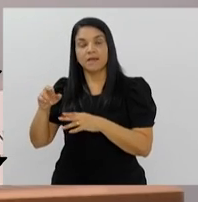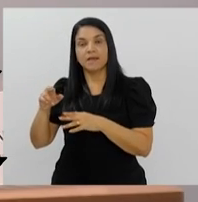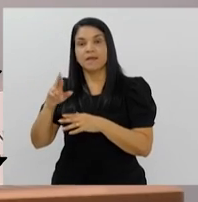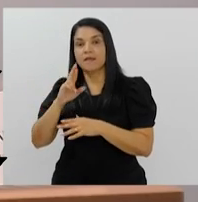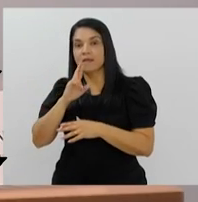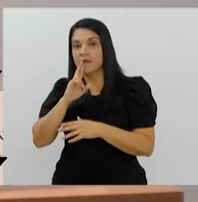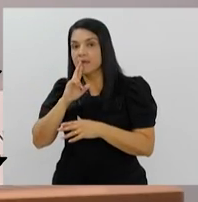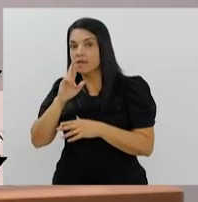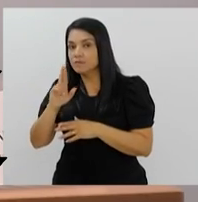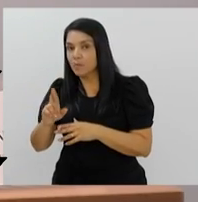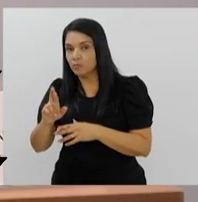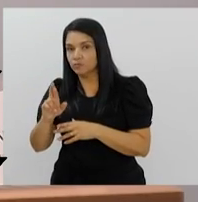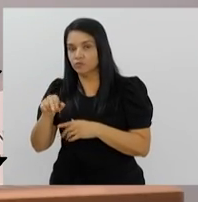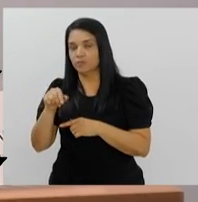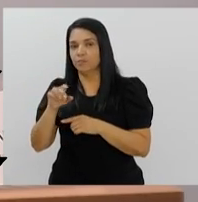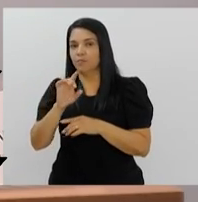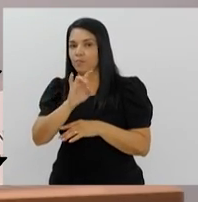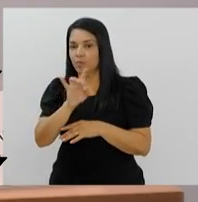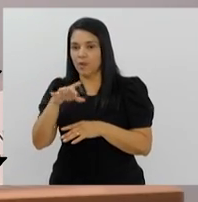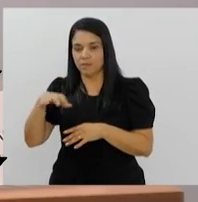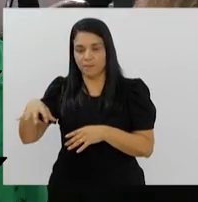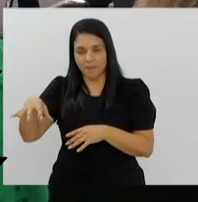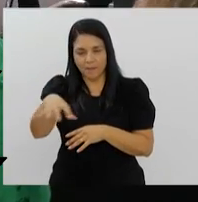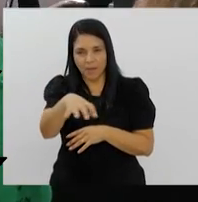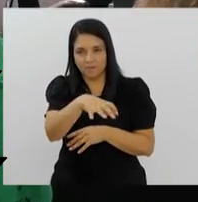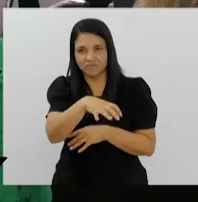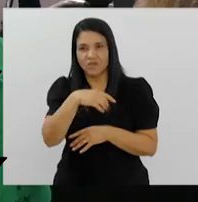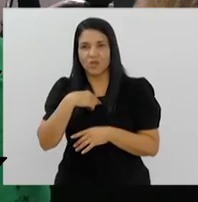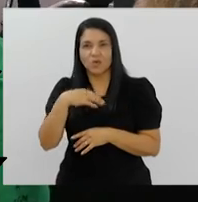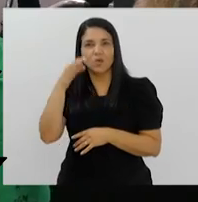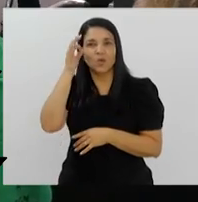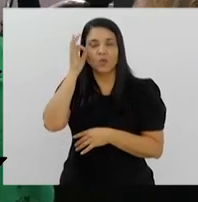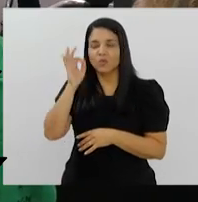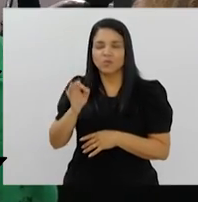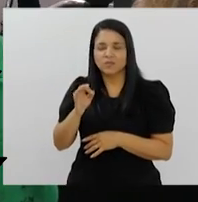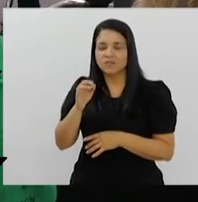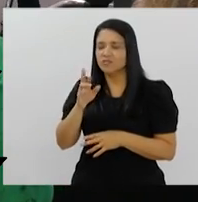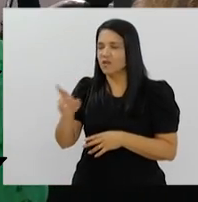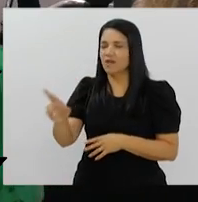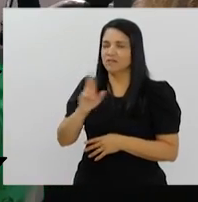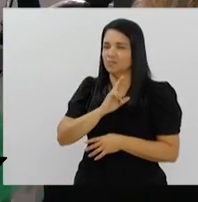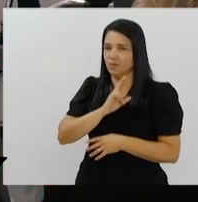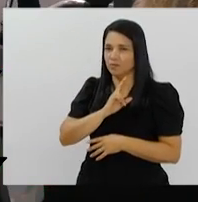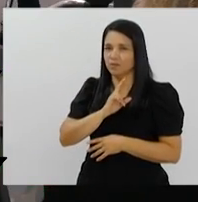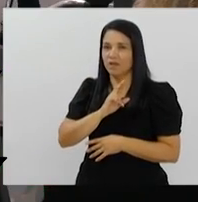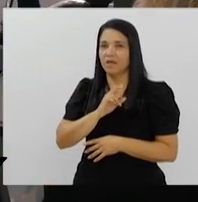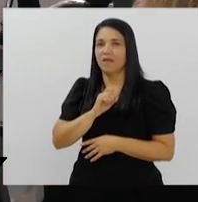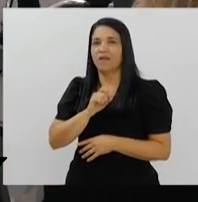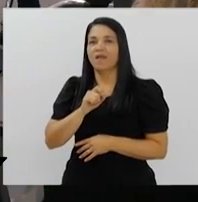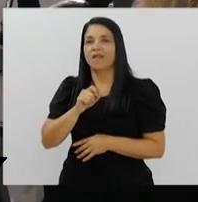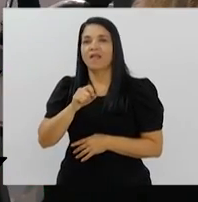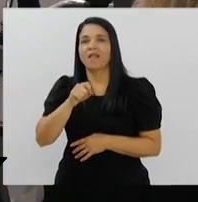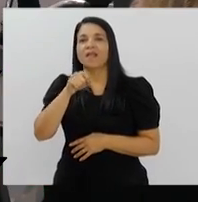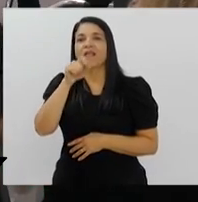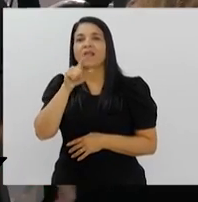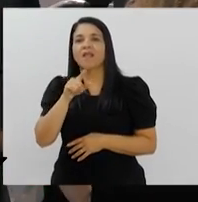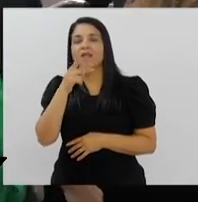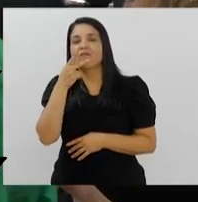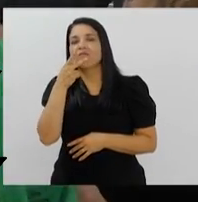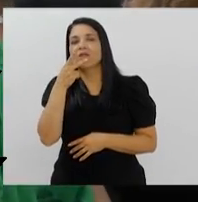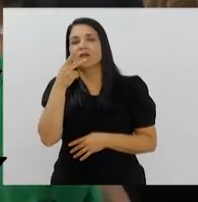Unimed Presidente pela ordem não entendi a resposta não queria mais objetividade por favor que que ia falar de forma